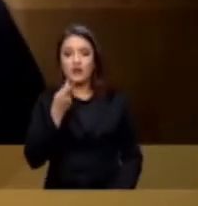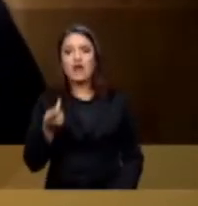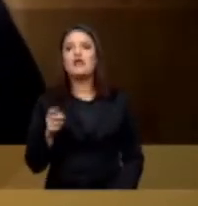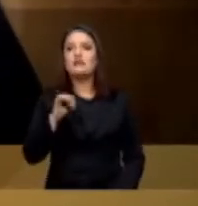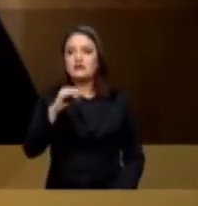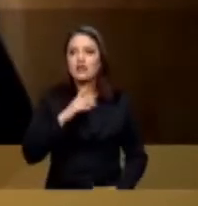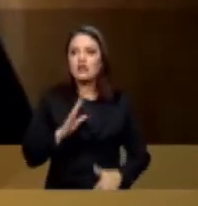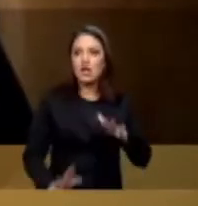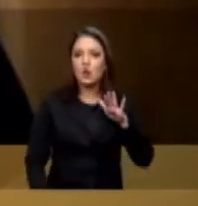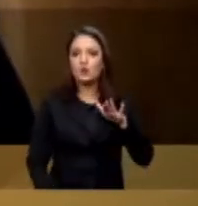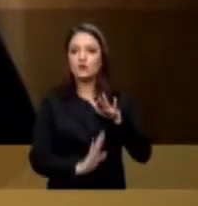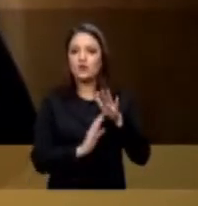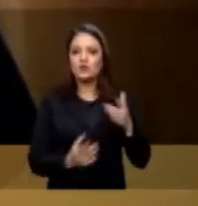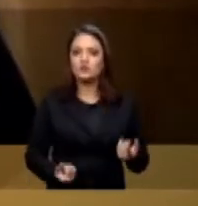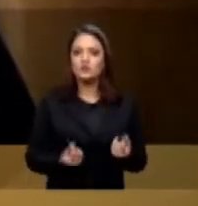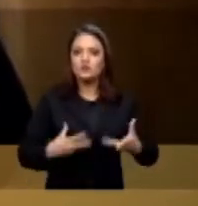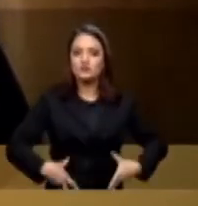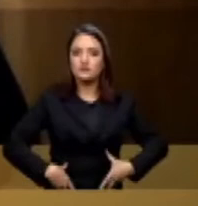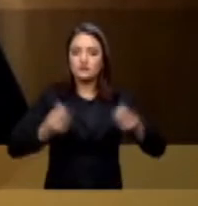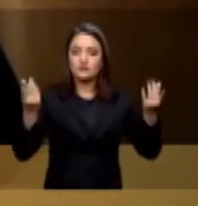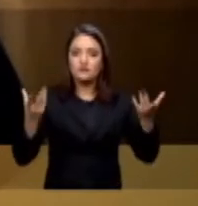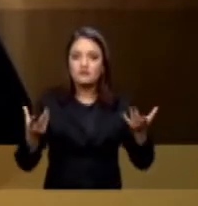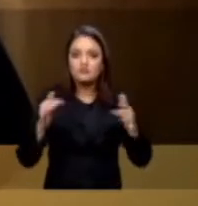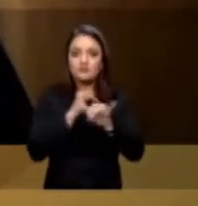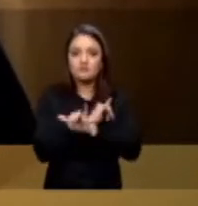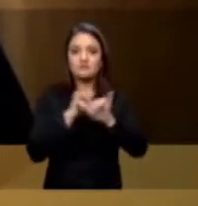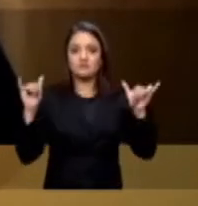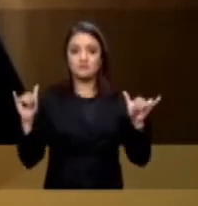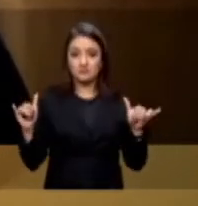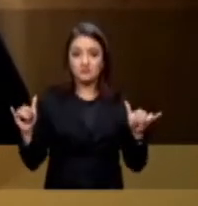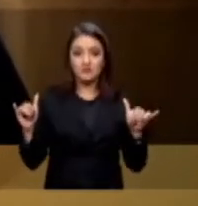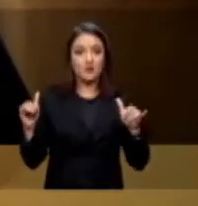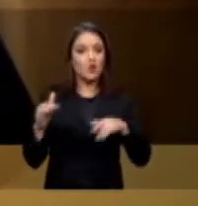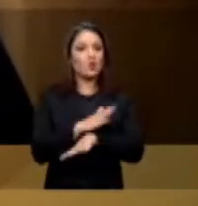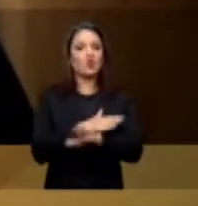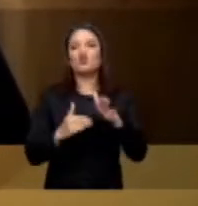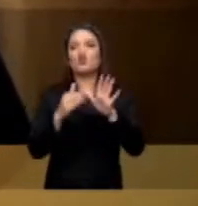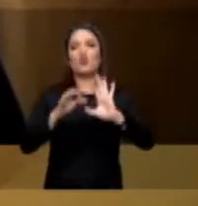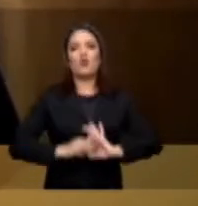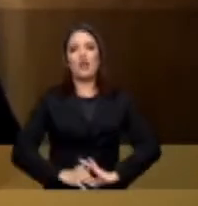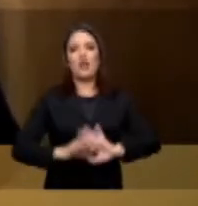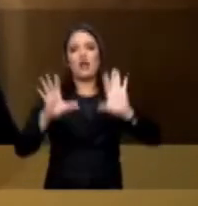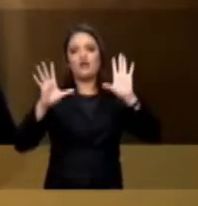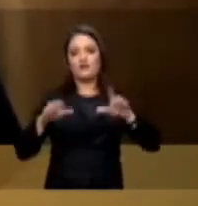teto de gastos para as campanhas eleitorais, tudo está